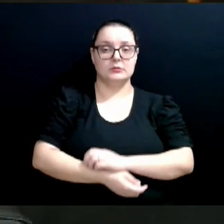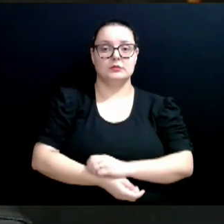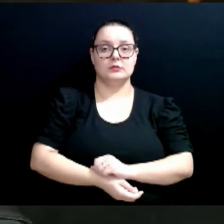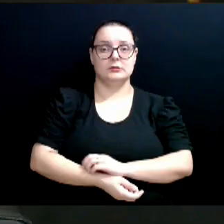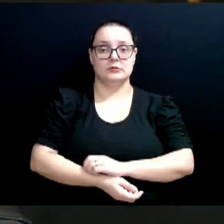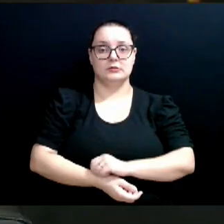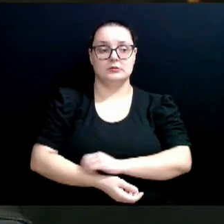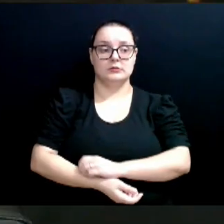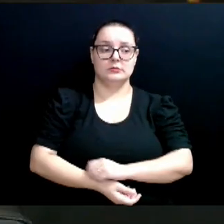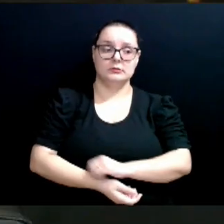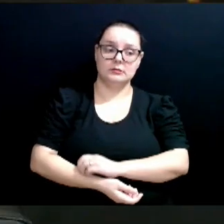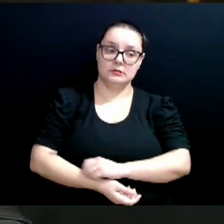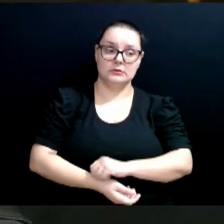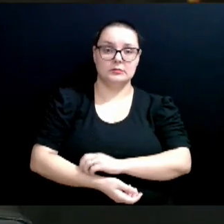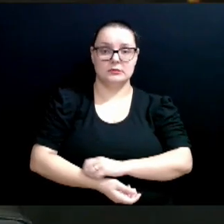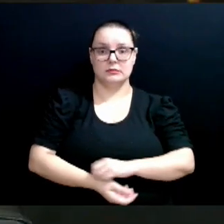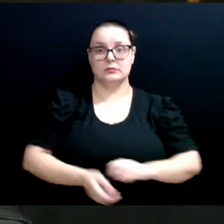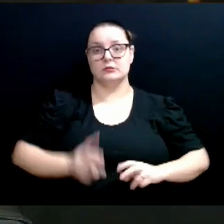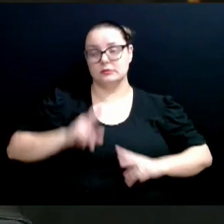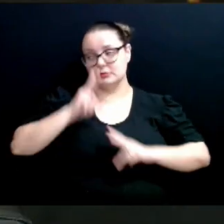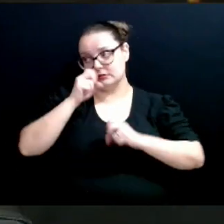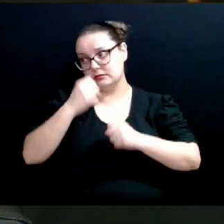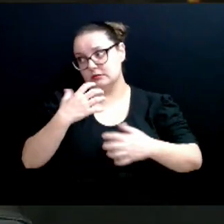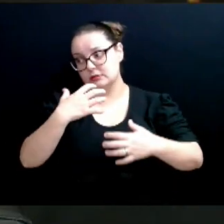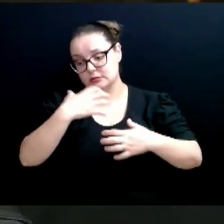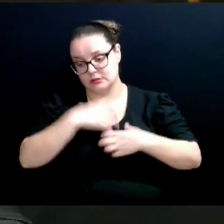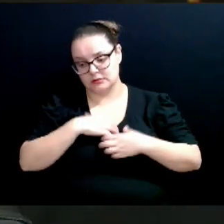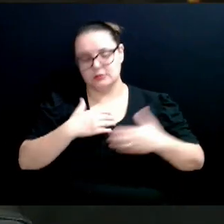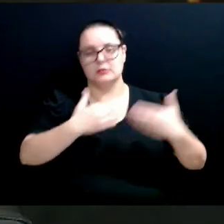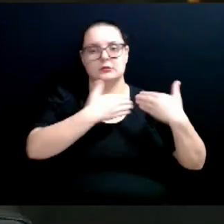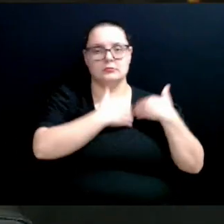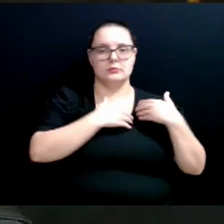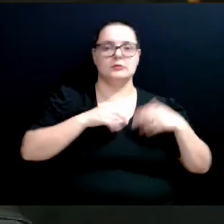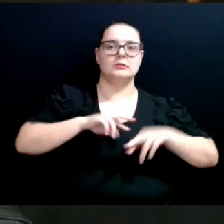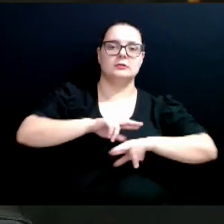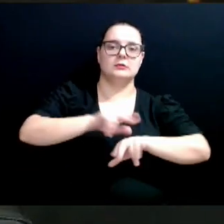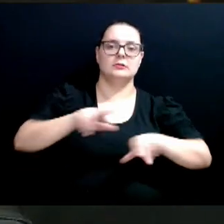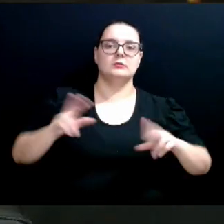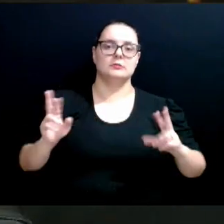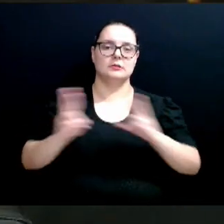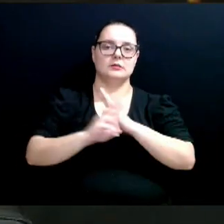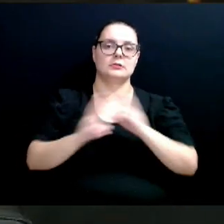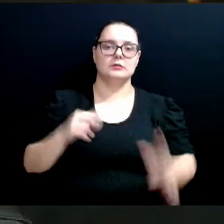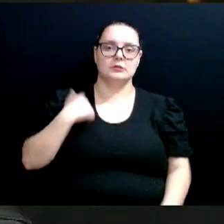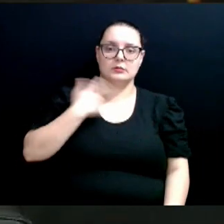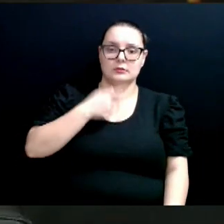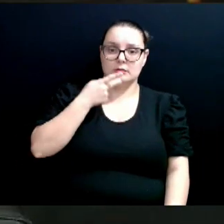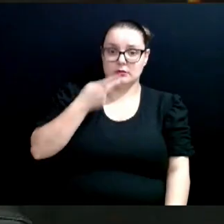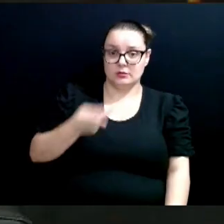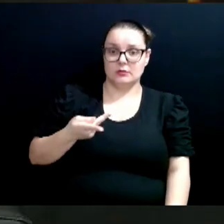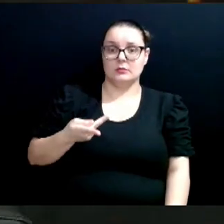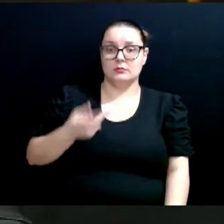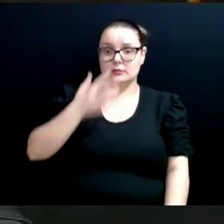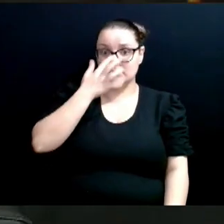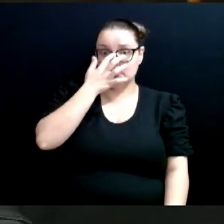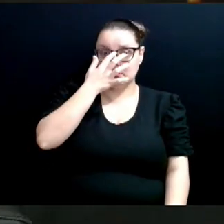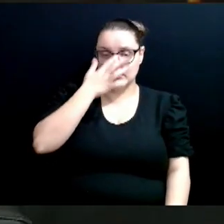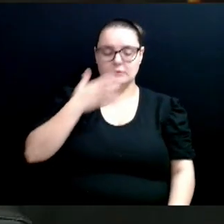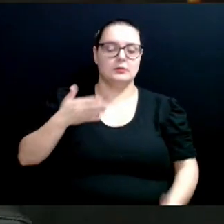nossa responsabilidade afetiva nas relações. Então a gente está dizendo aqui, nós falamos sobre limite nas relações,